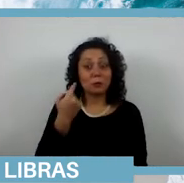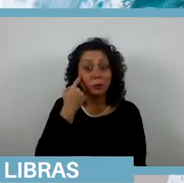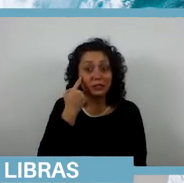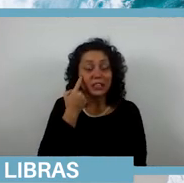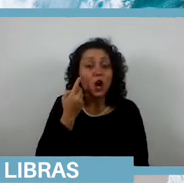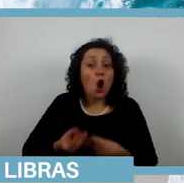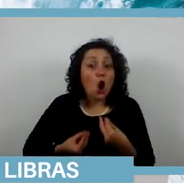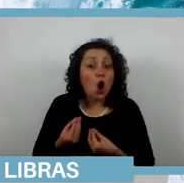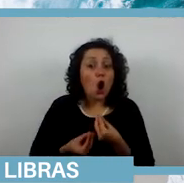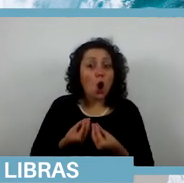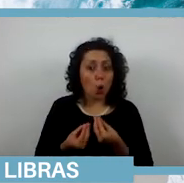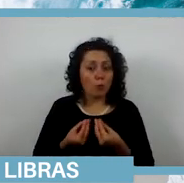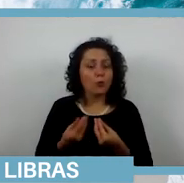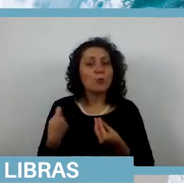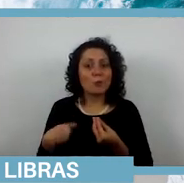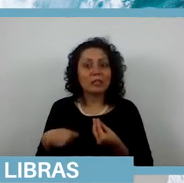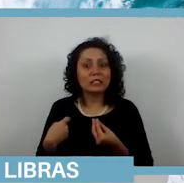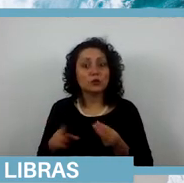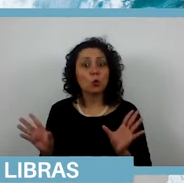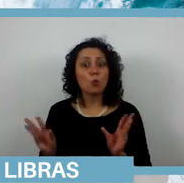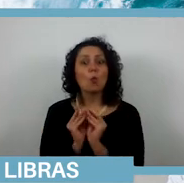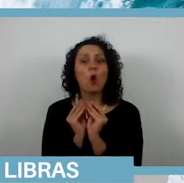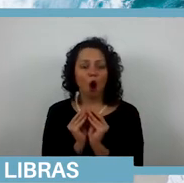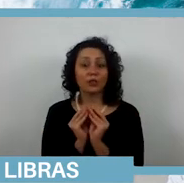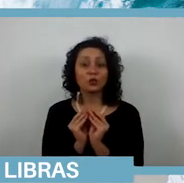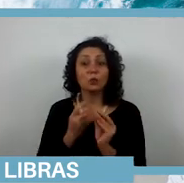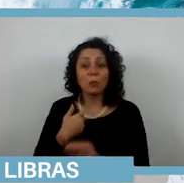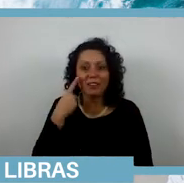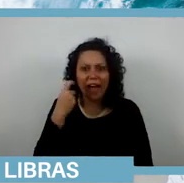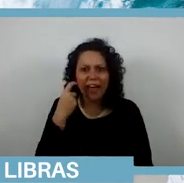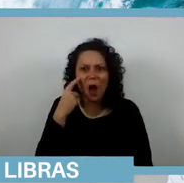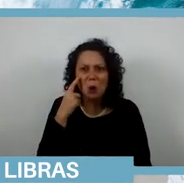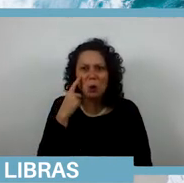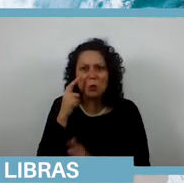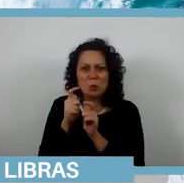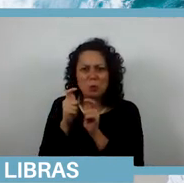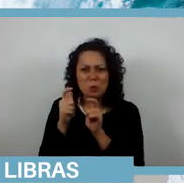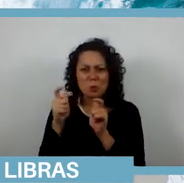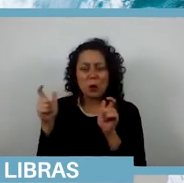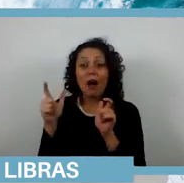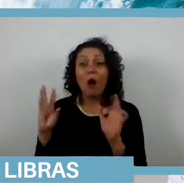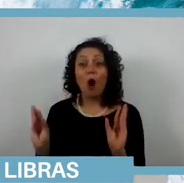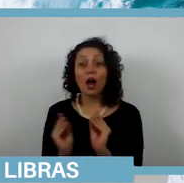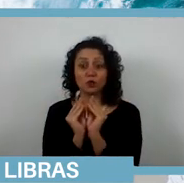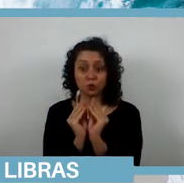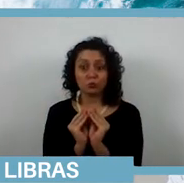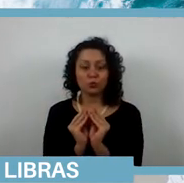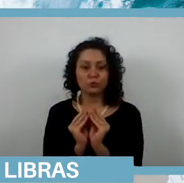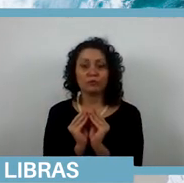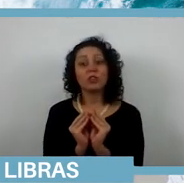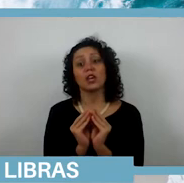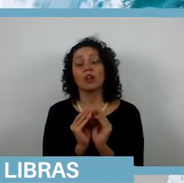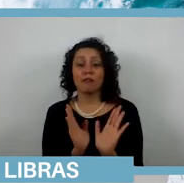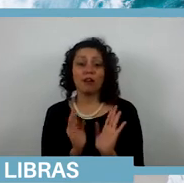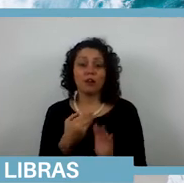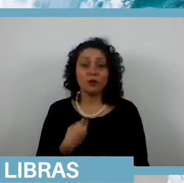é enxuta menor daquela ideia que você tem e testar né E para Rua literalmente foi o que